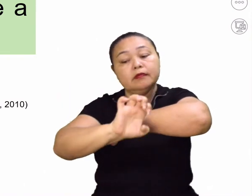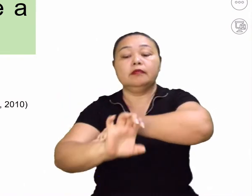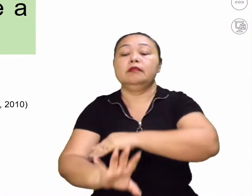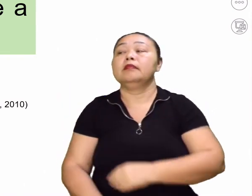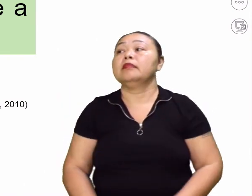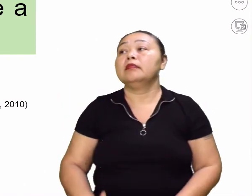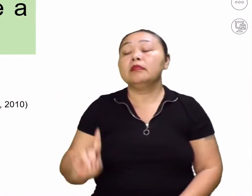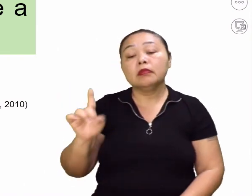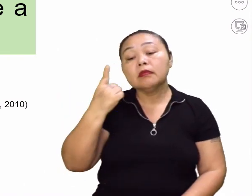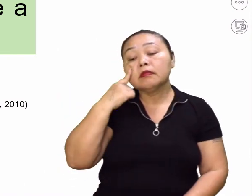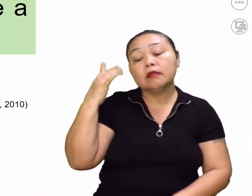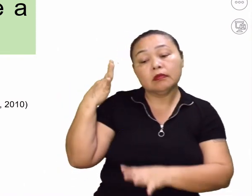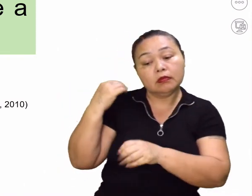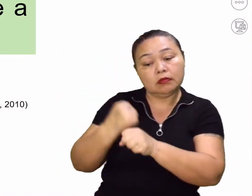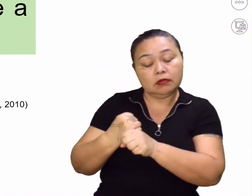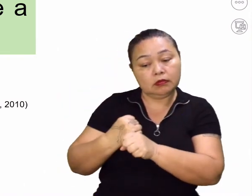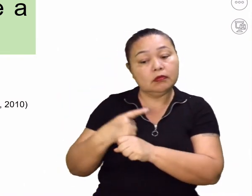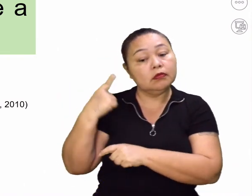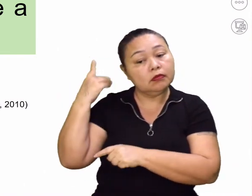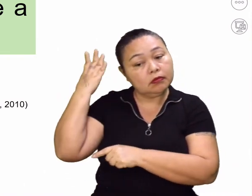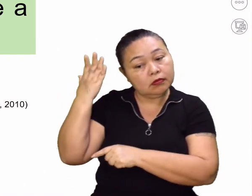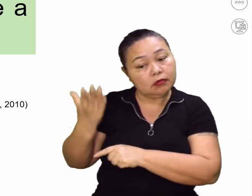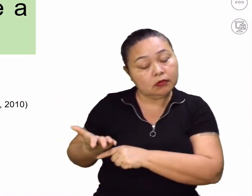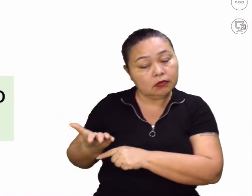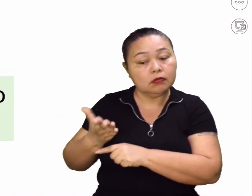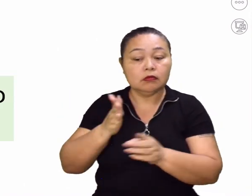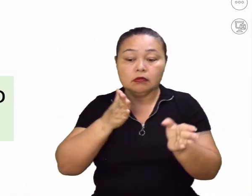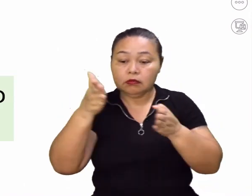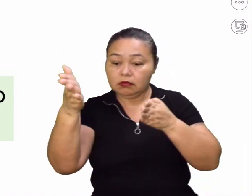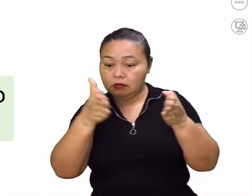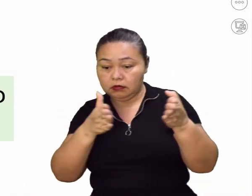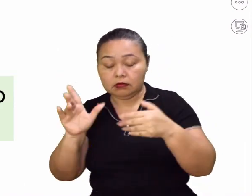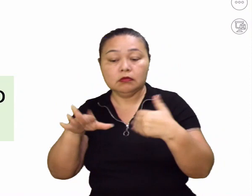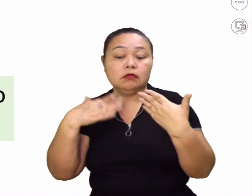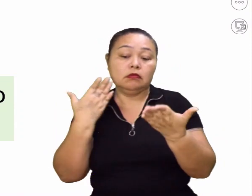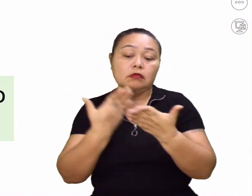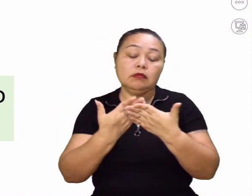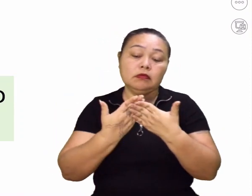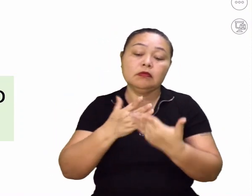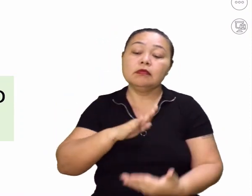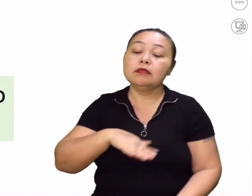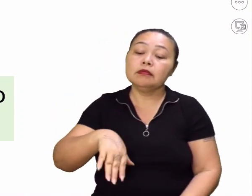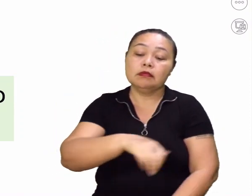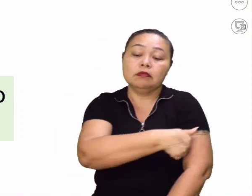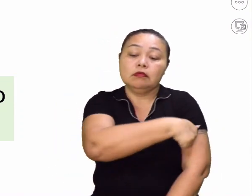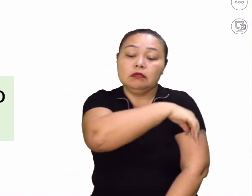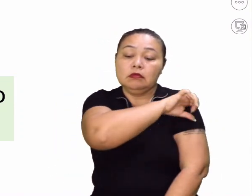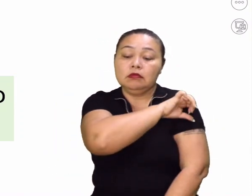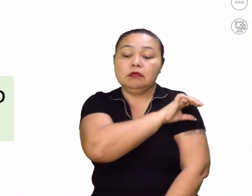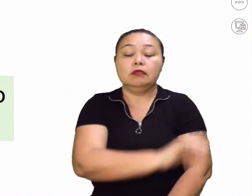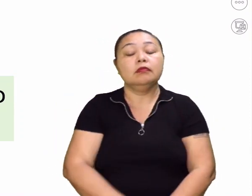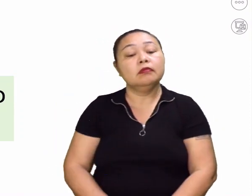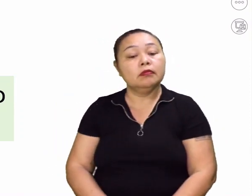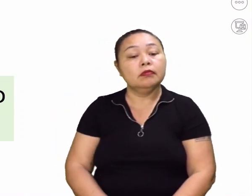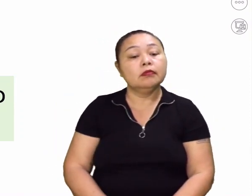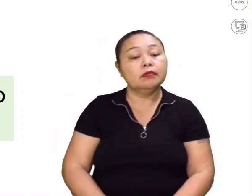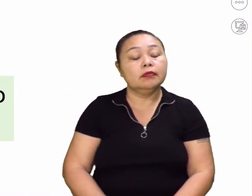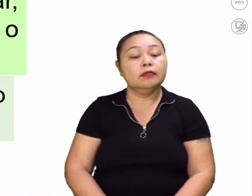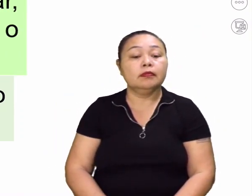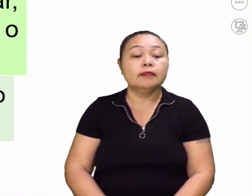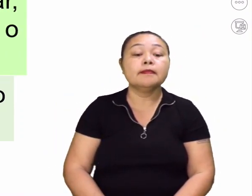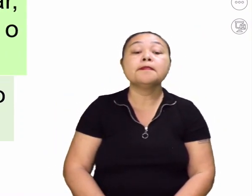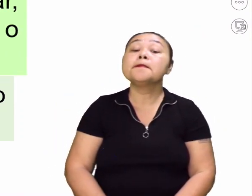oeste. É só revisão, porque essa parte de orientação é estudada desde o ensino fundamental, né, professor Jorge? Com